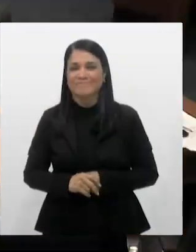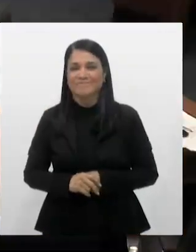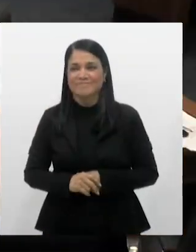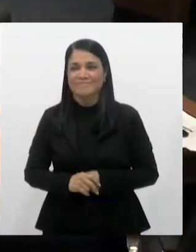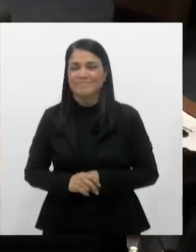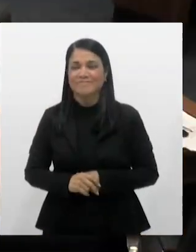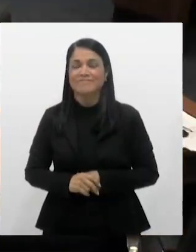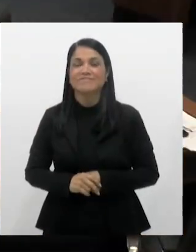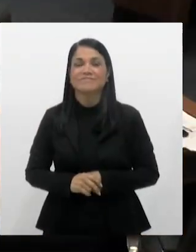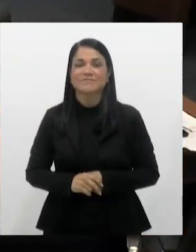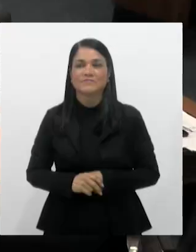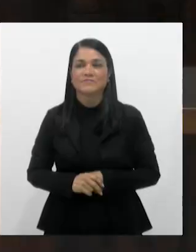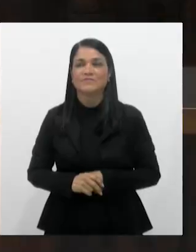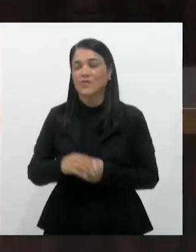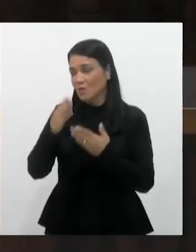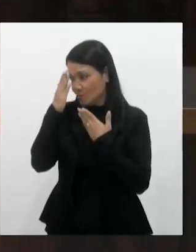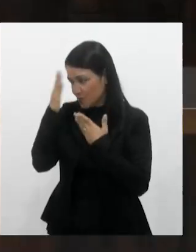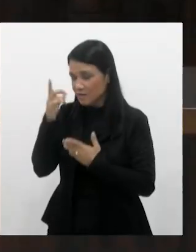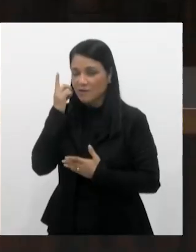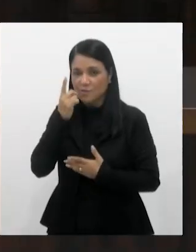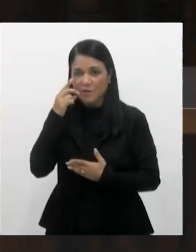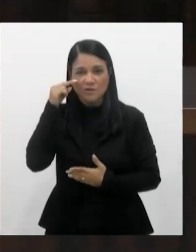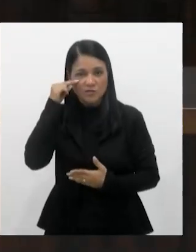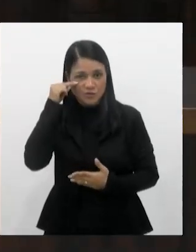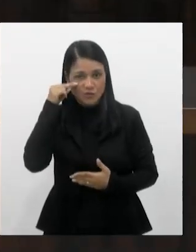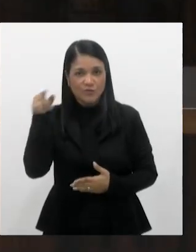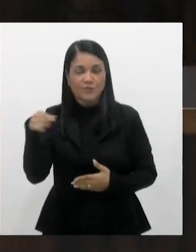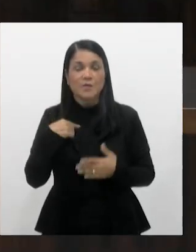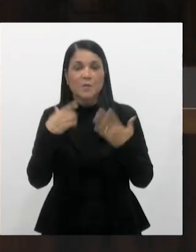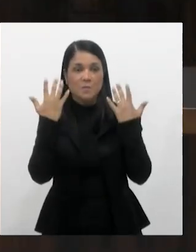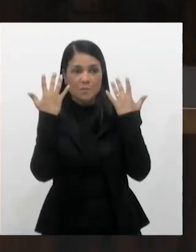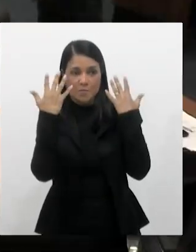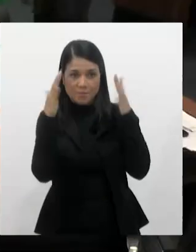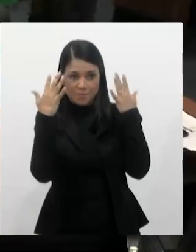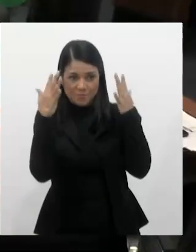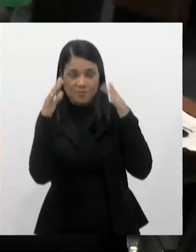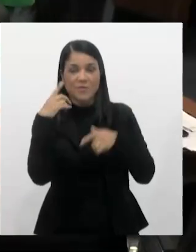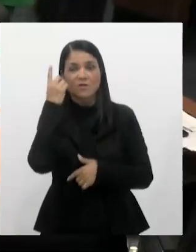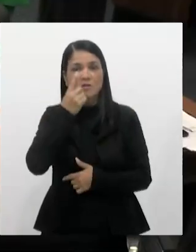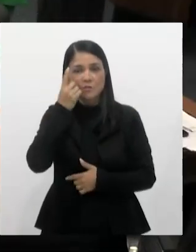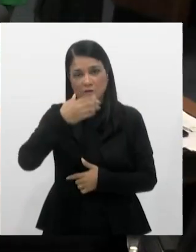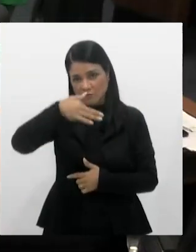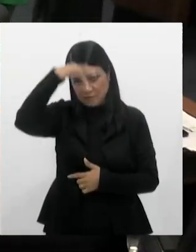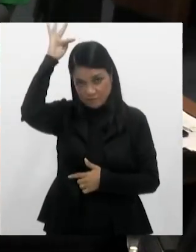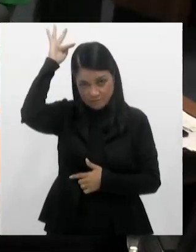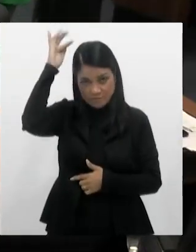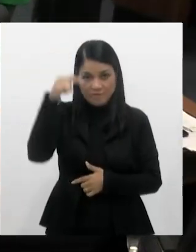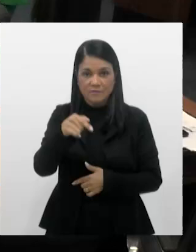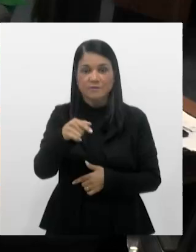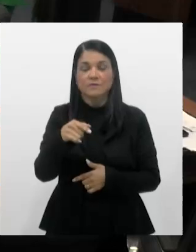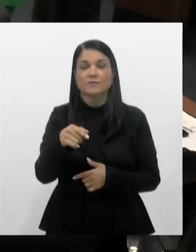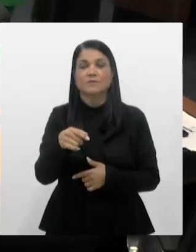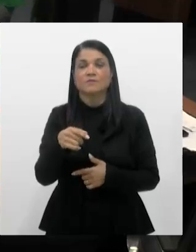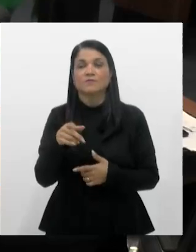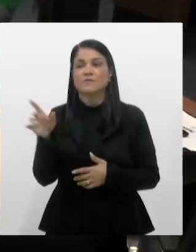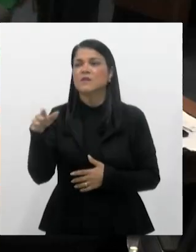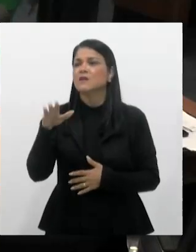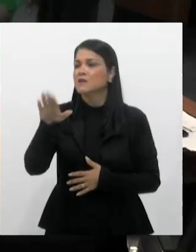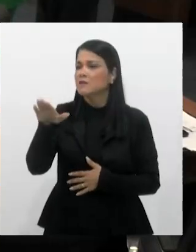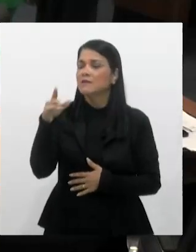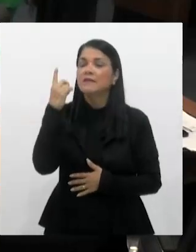Presidente, também Obrigado, gostaria... deputada Tia Ju, que também queria dar os parabéns ao deputado Fred Pacheco, Deputado